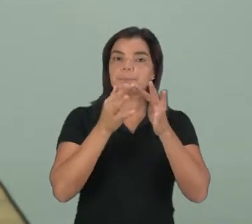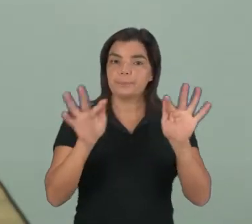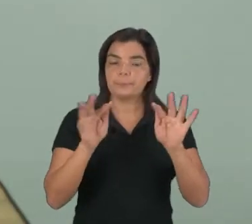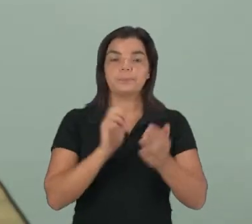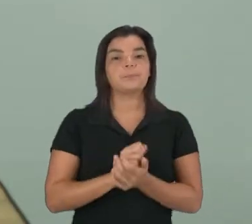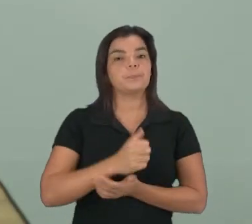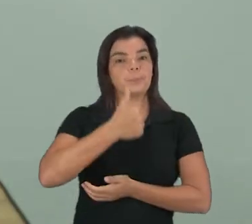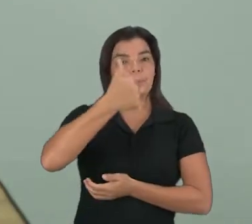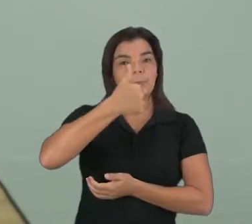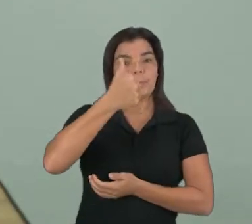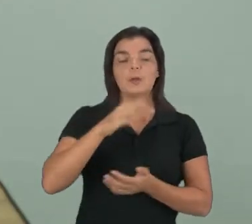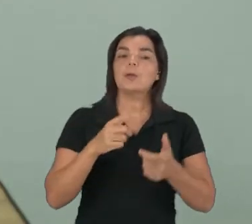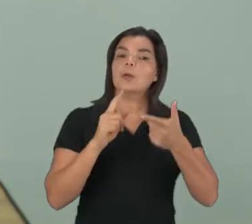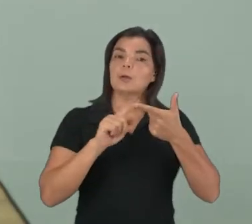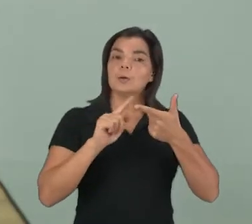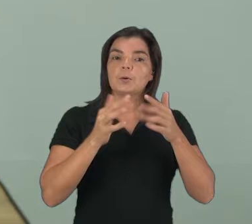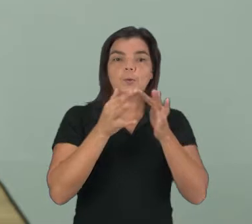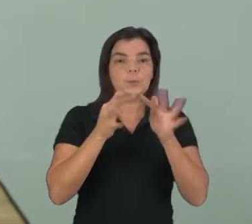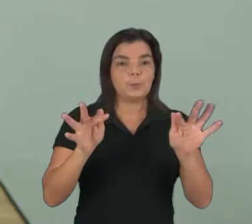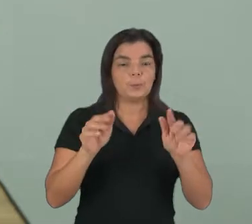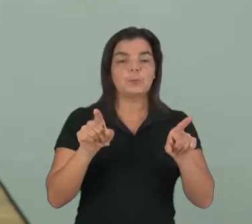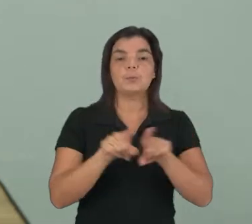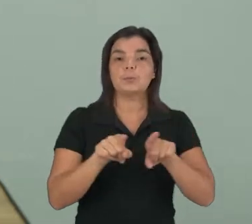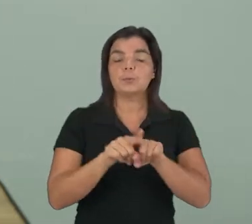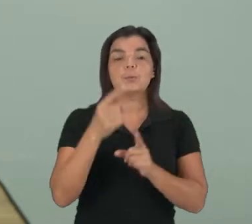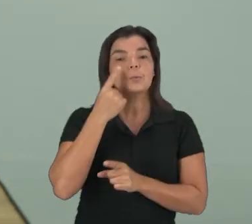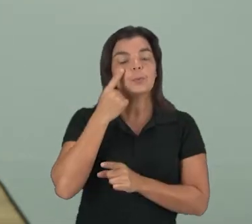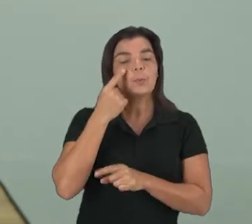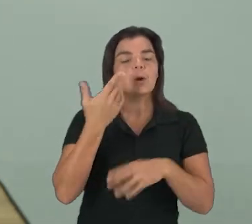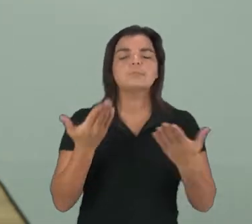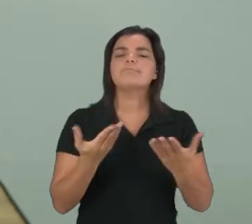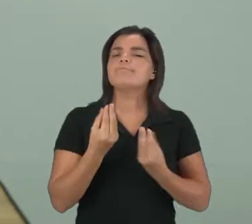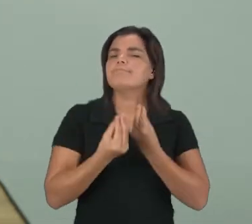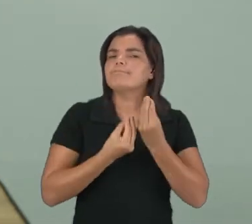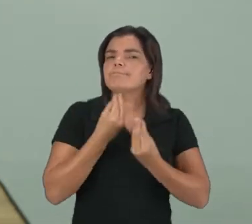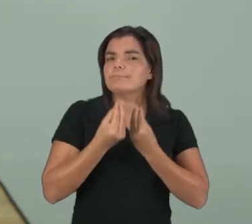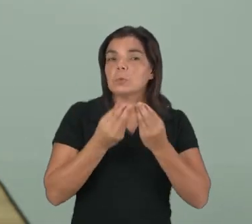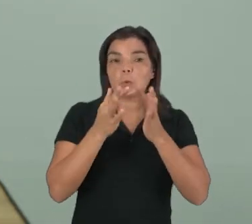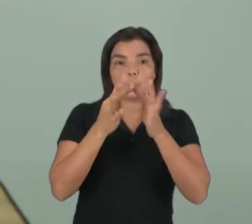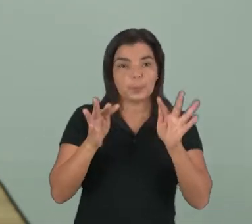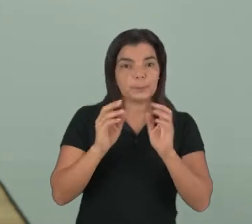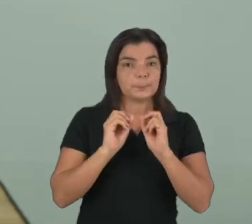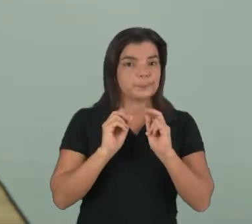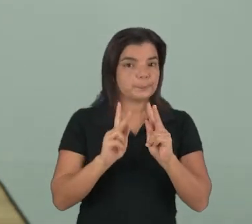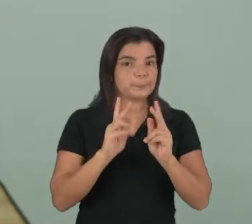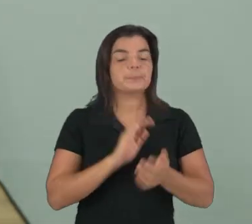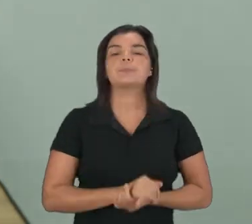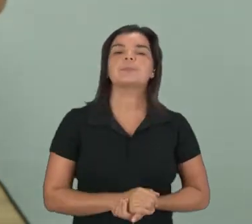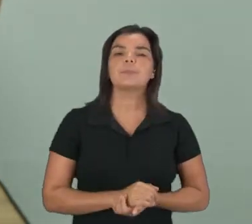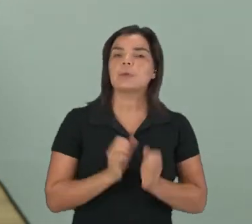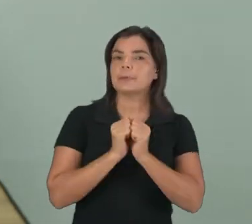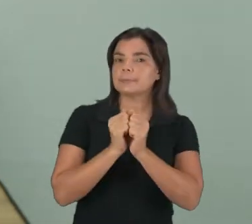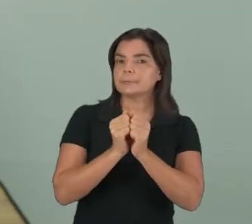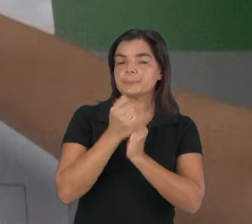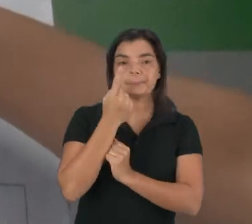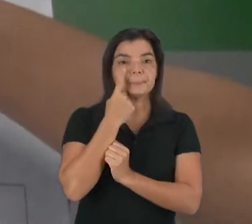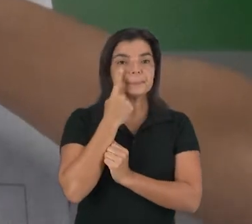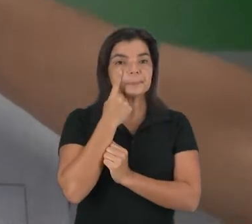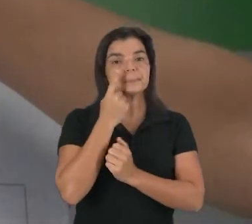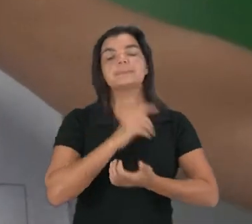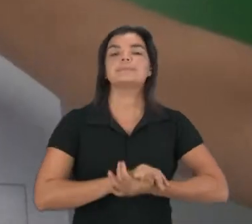coluna 1 e a primeira frase da coluna 2. E vamos conversar um pouquinho sobre essa frase, tá ok? Então, vamos juntos. Olhem